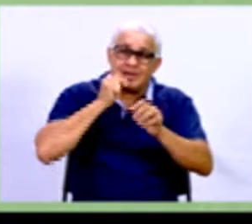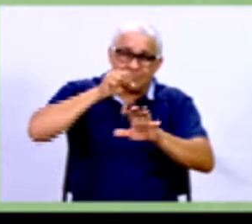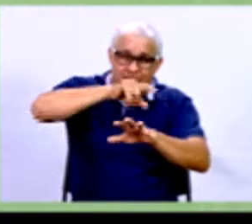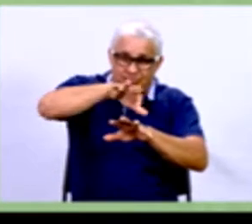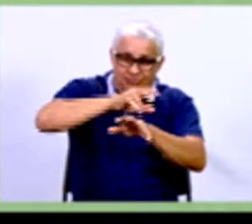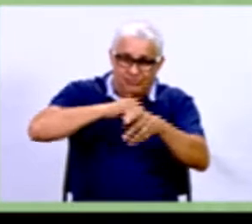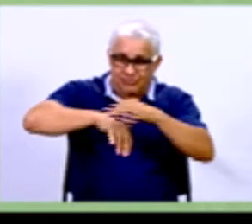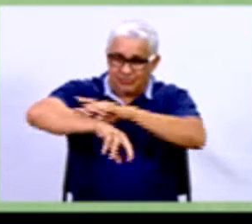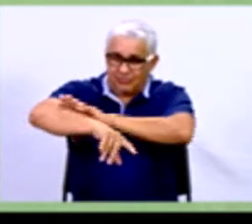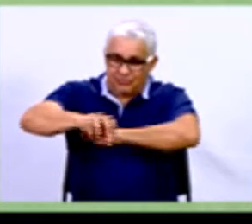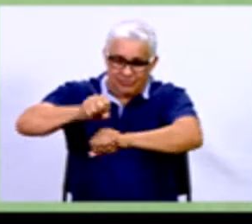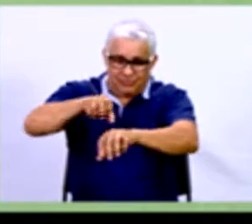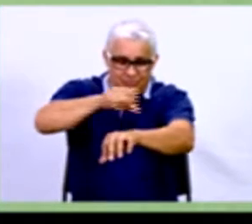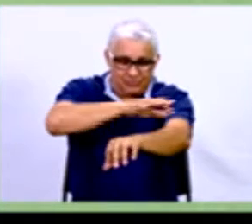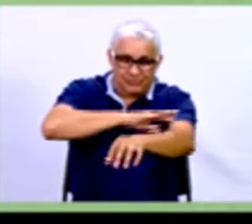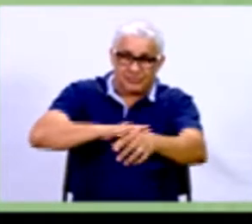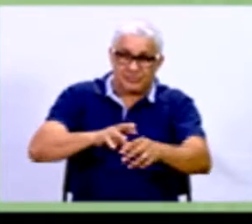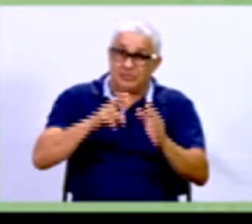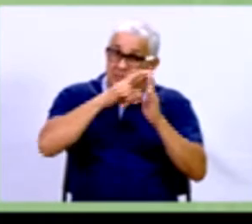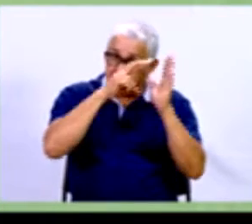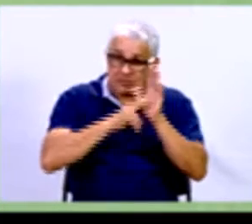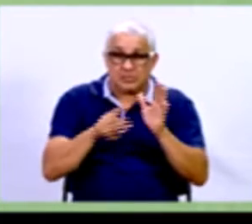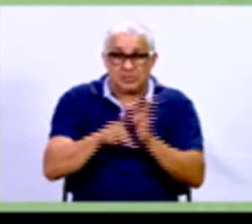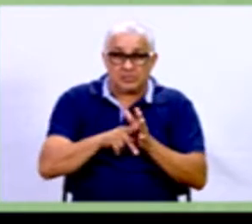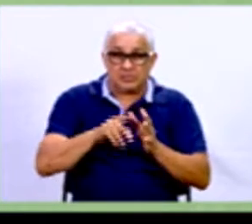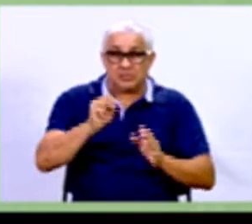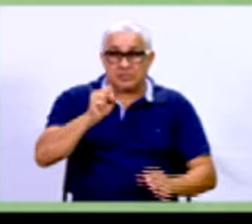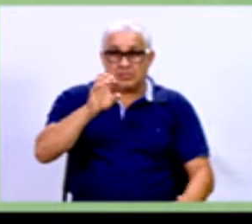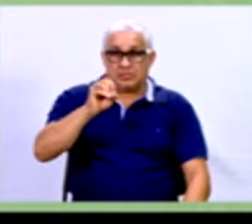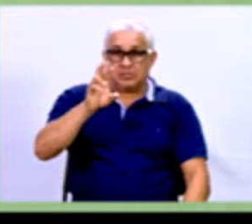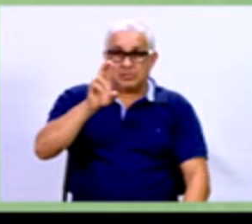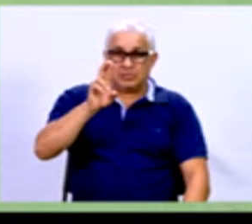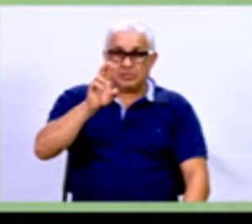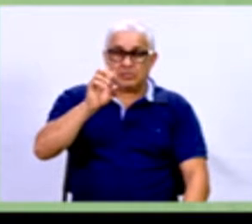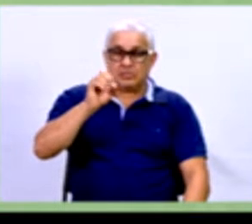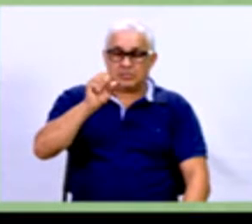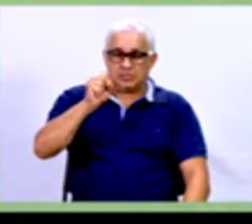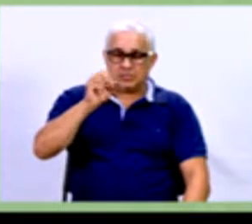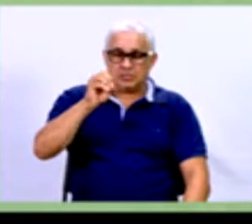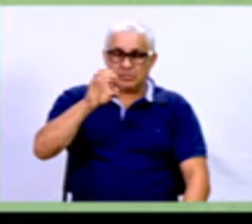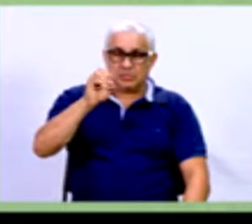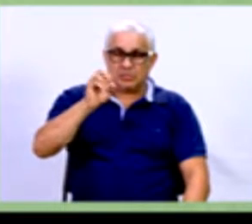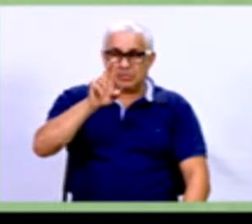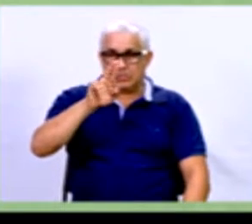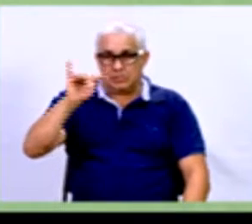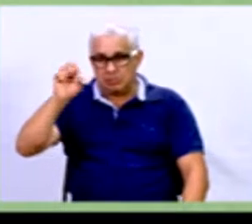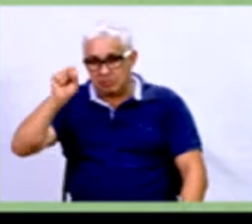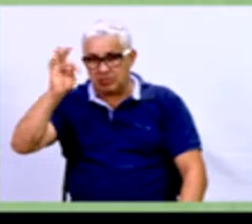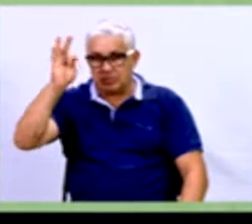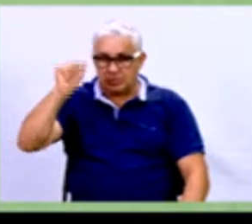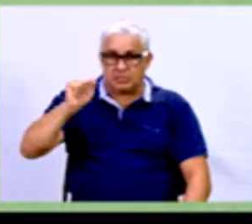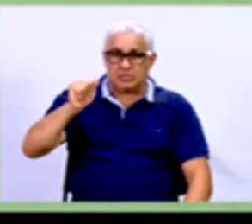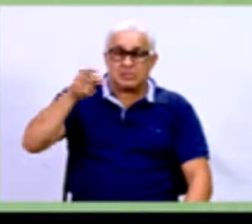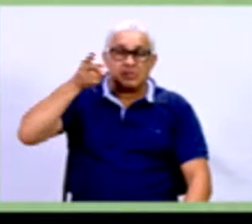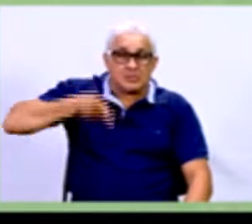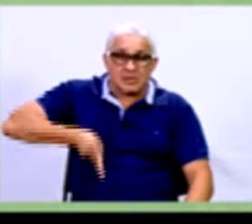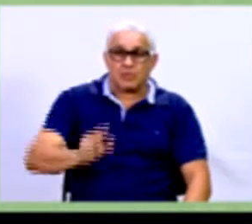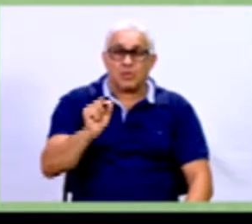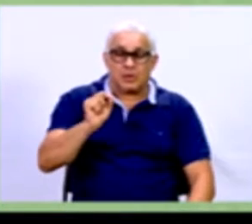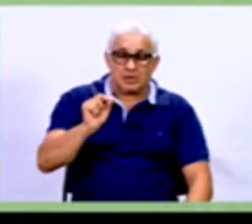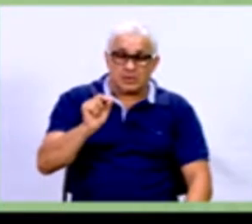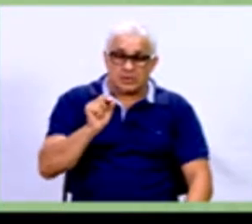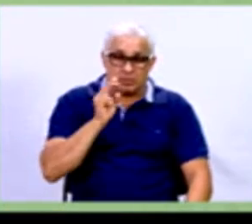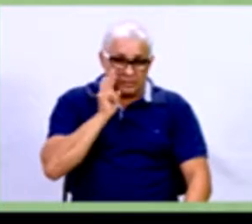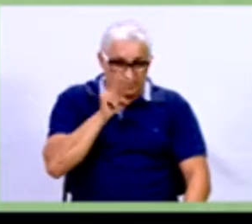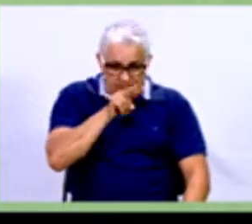É regra dos socorristas, né? Sempre. A primeira coisa que você faz é